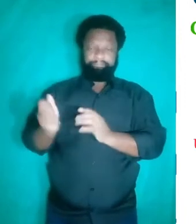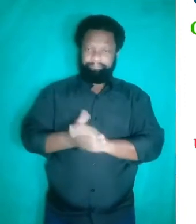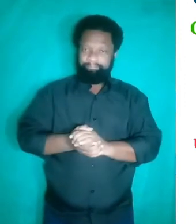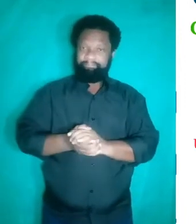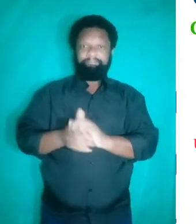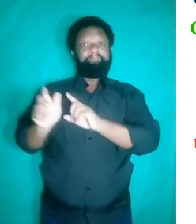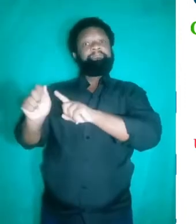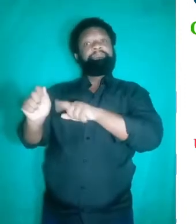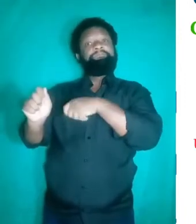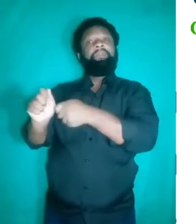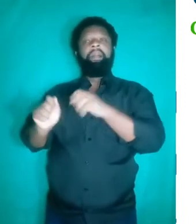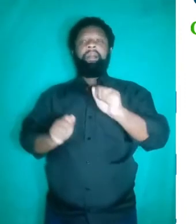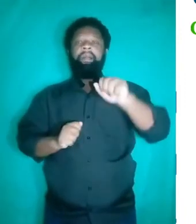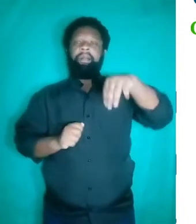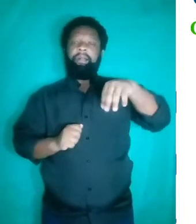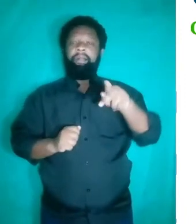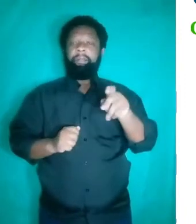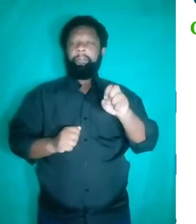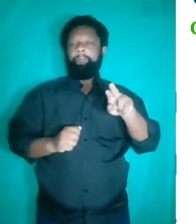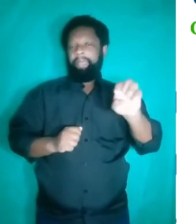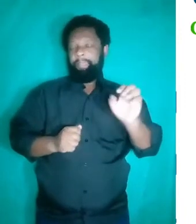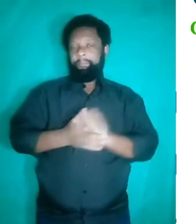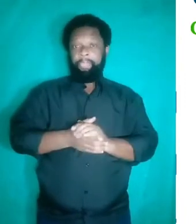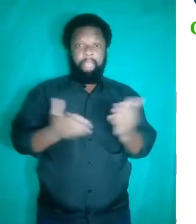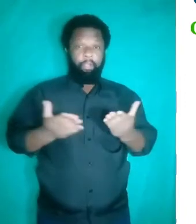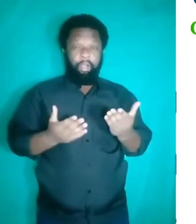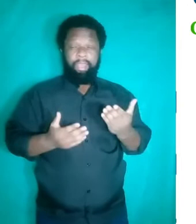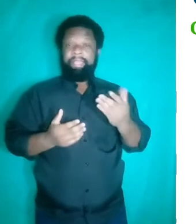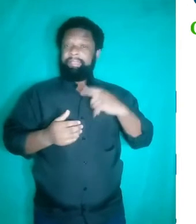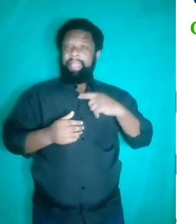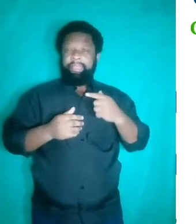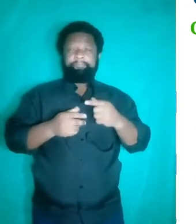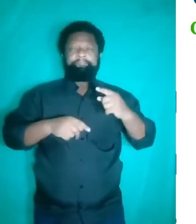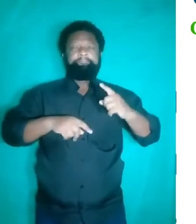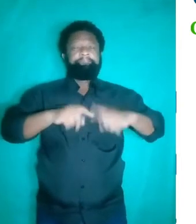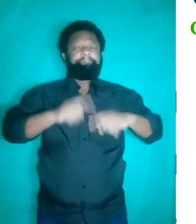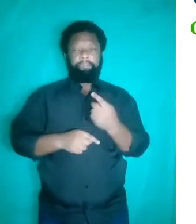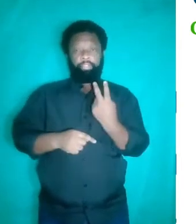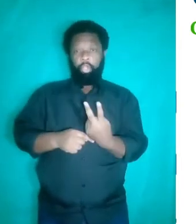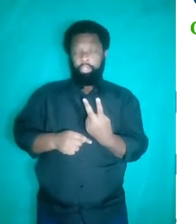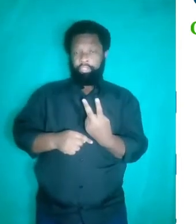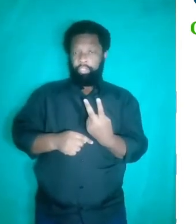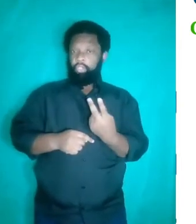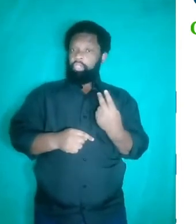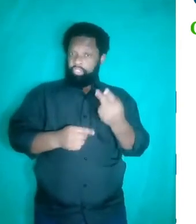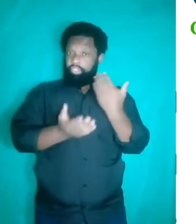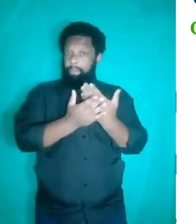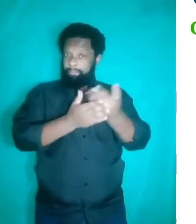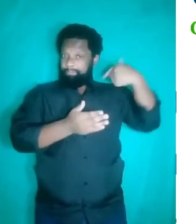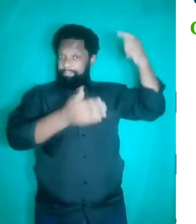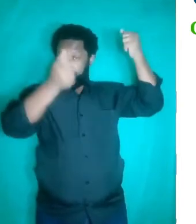Ampère será também um A maiúsculo. Quero lembrar de 2 caras. O amperímetro, que eu falei semana passada, eu falaria dele, ele